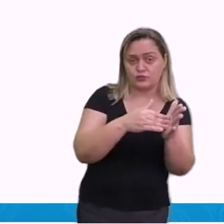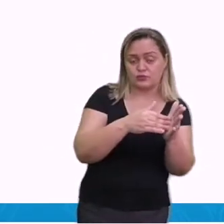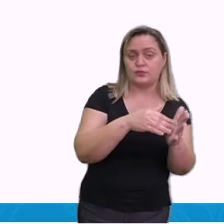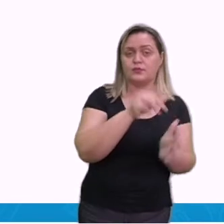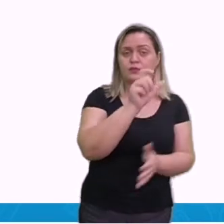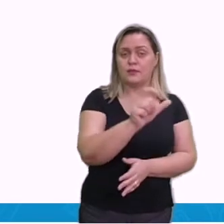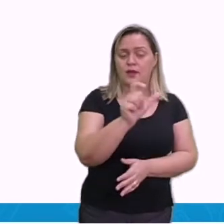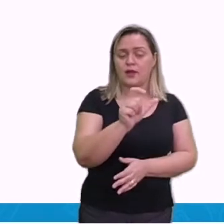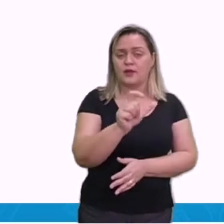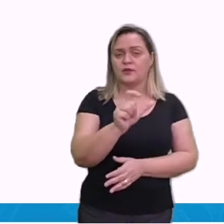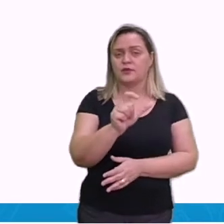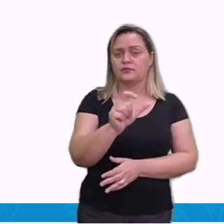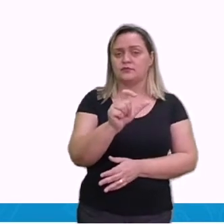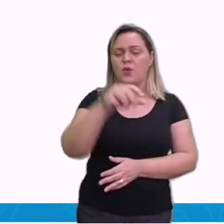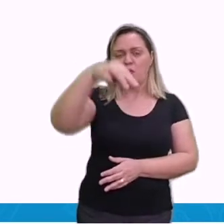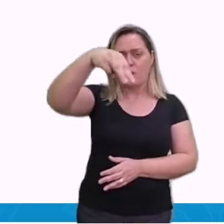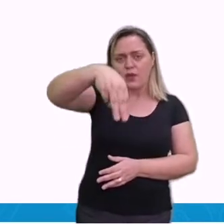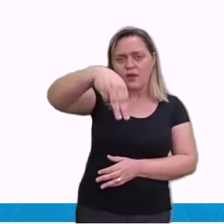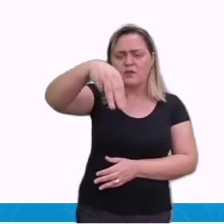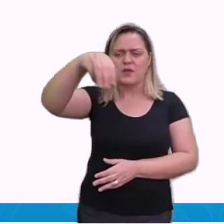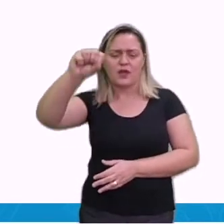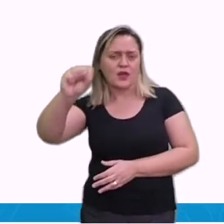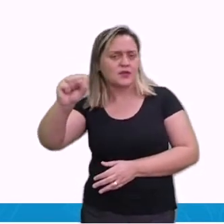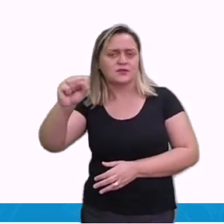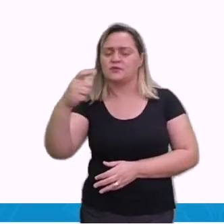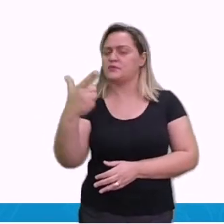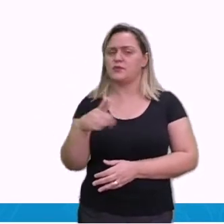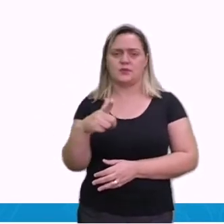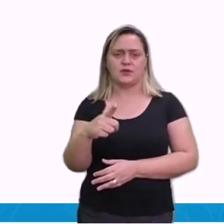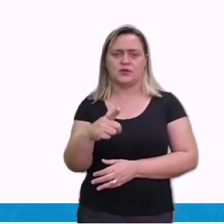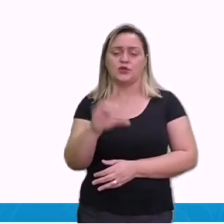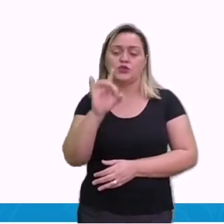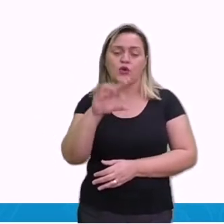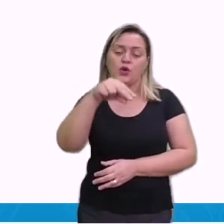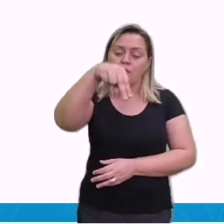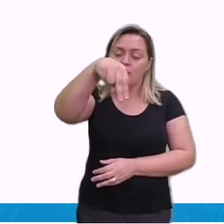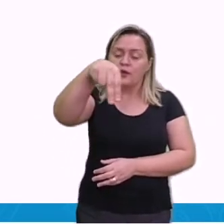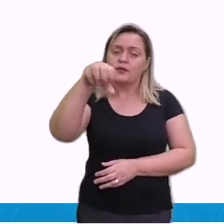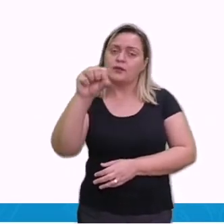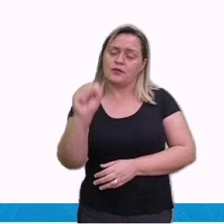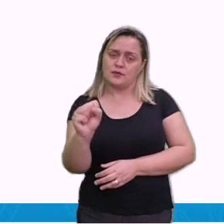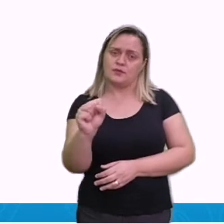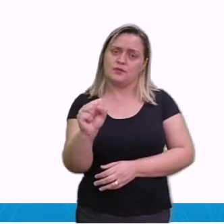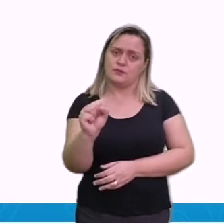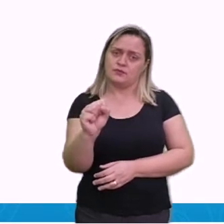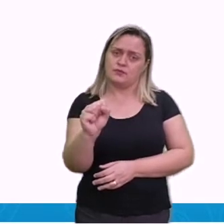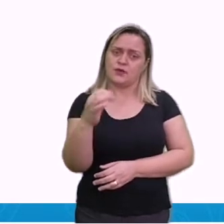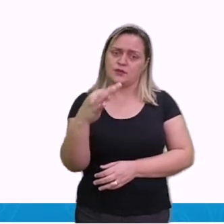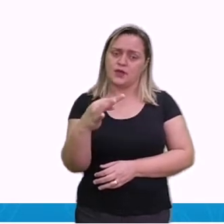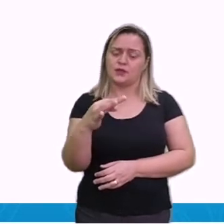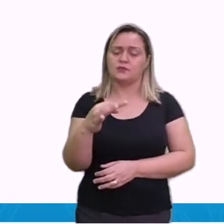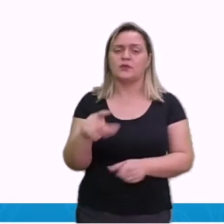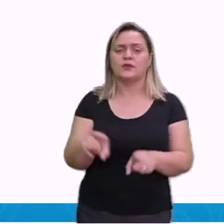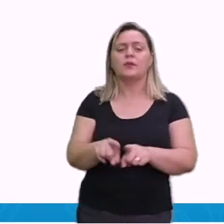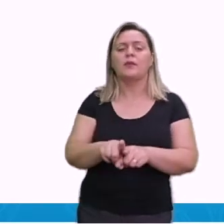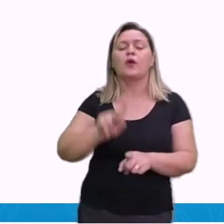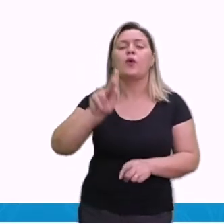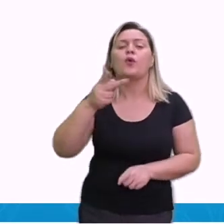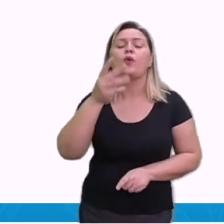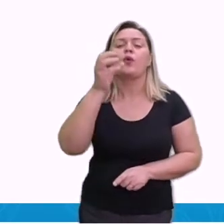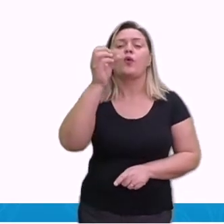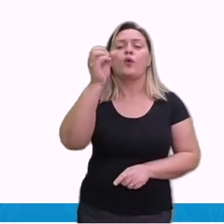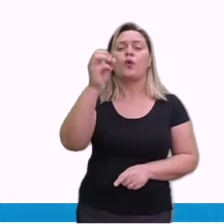M. Então, eu vou substituir pelo NS. Homens. Geralmente, a gente já faz isso